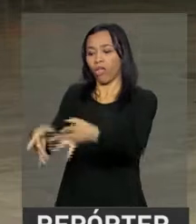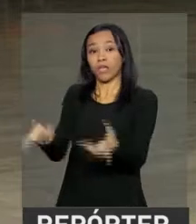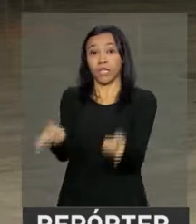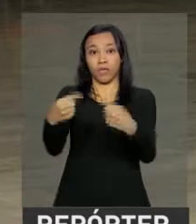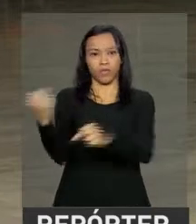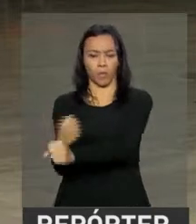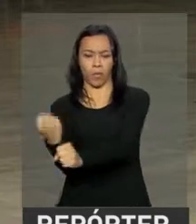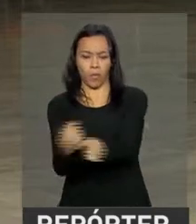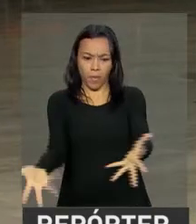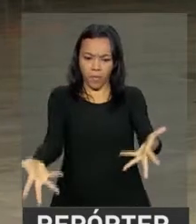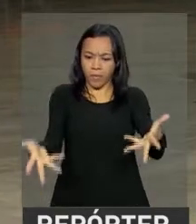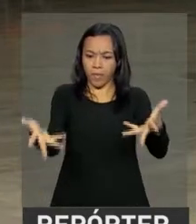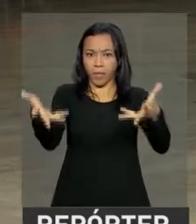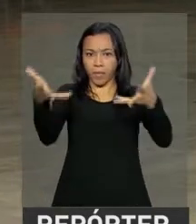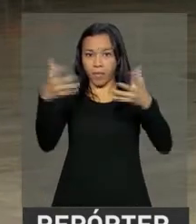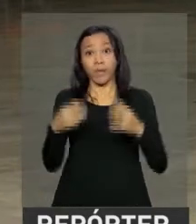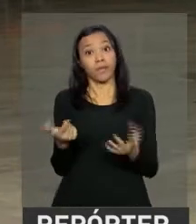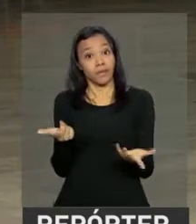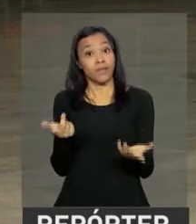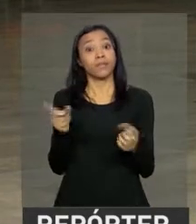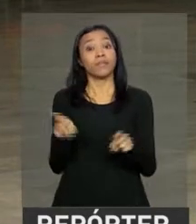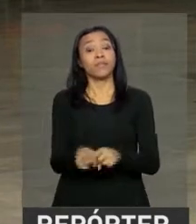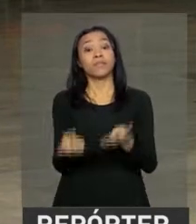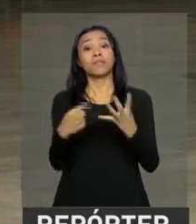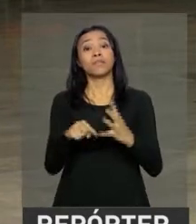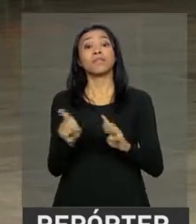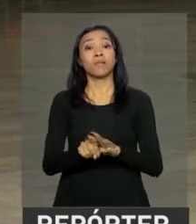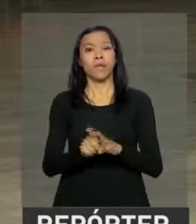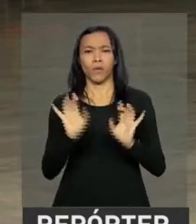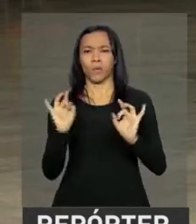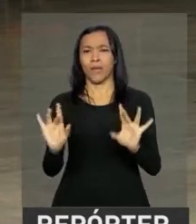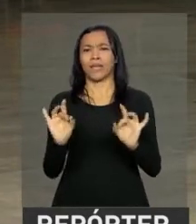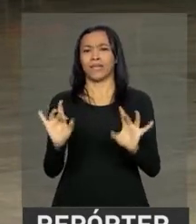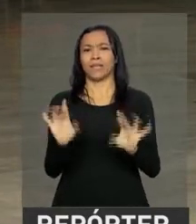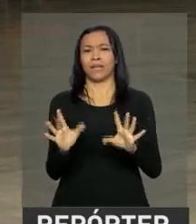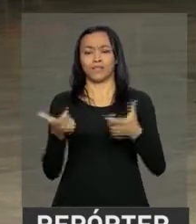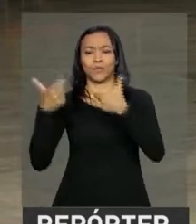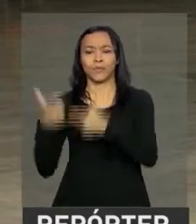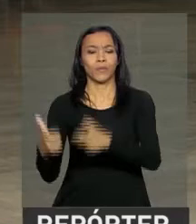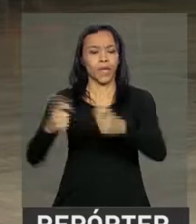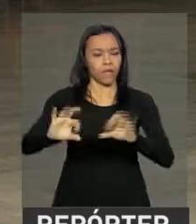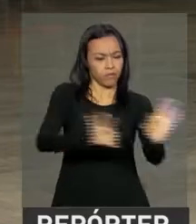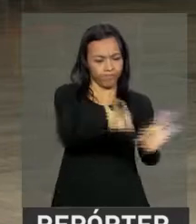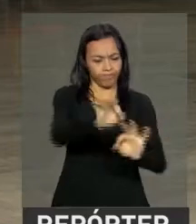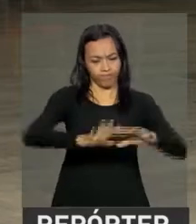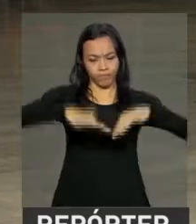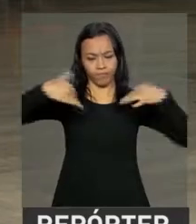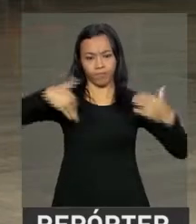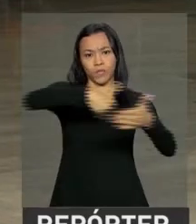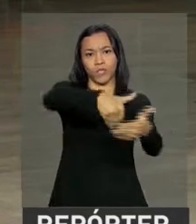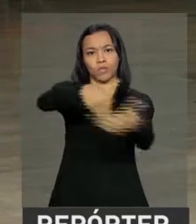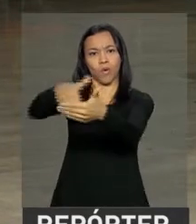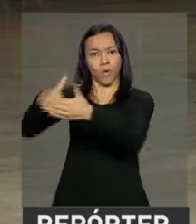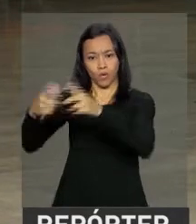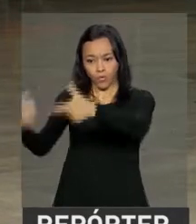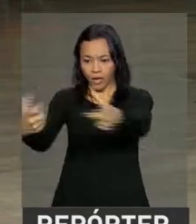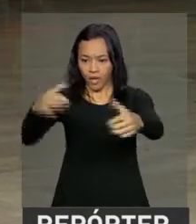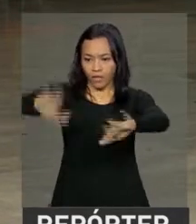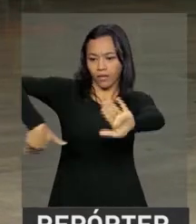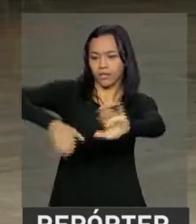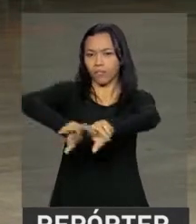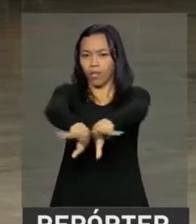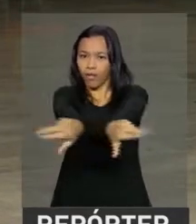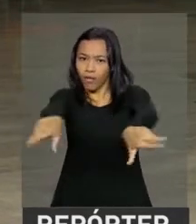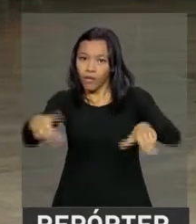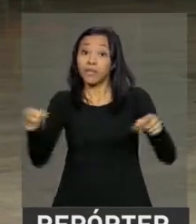mobilidade urbana que saíram do papel, também comentou a qualidade das instalações esportivas e o desempenho da delegação brasileira